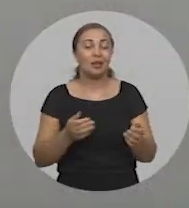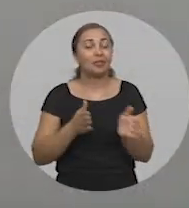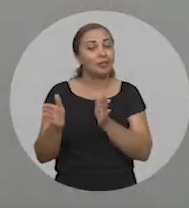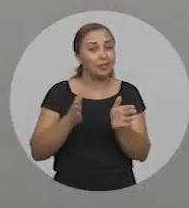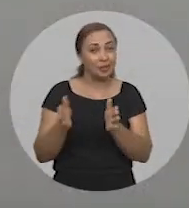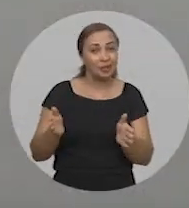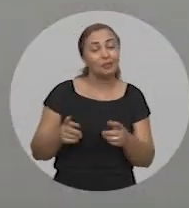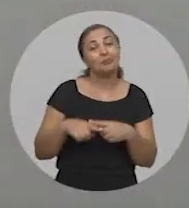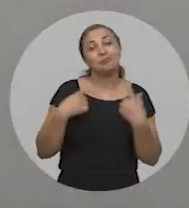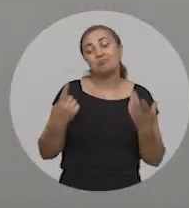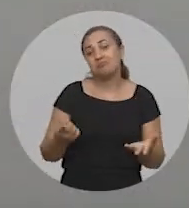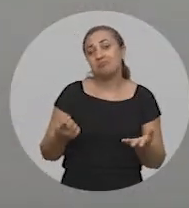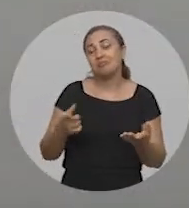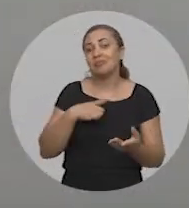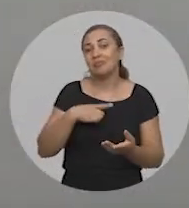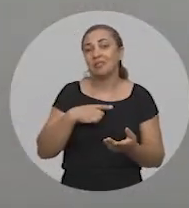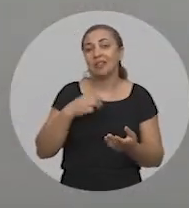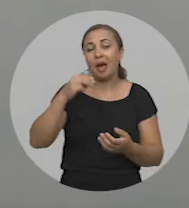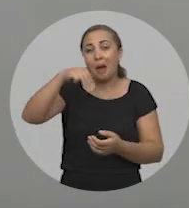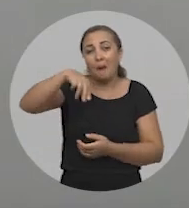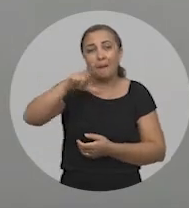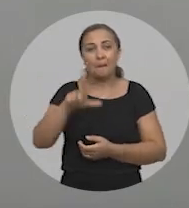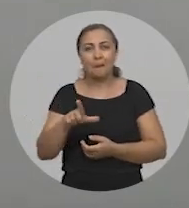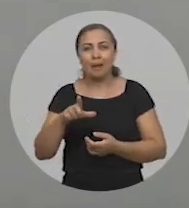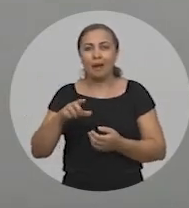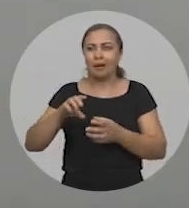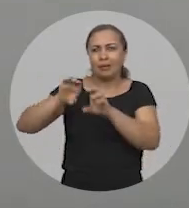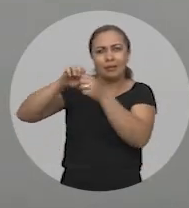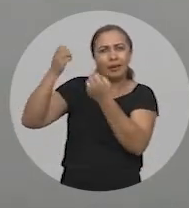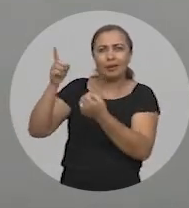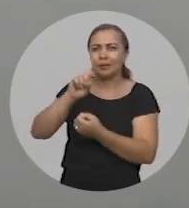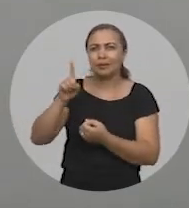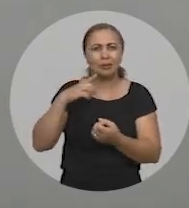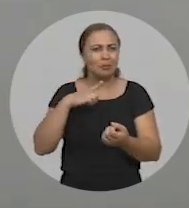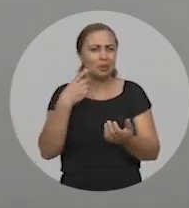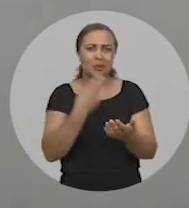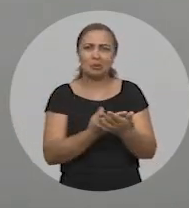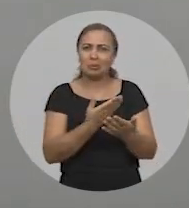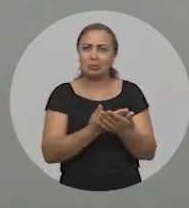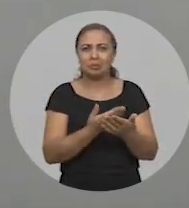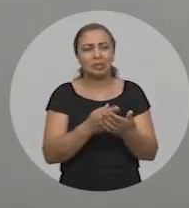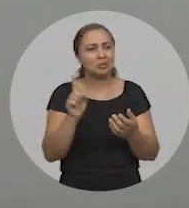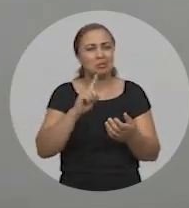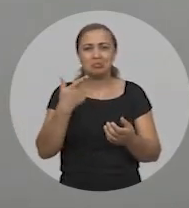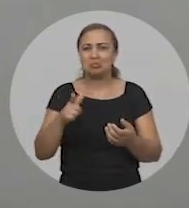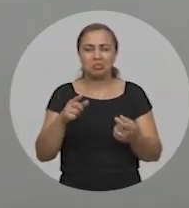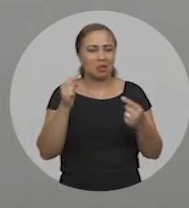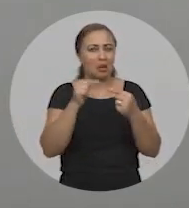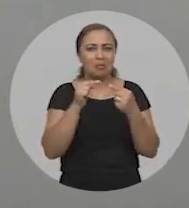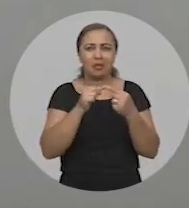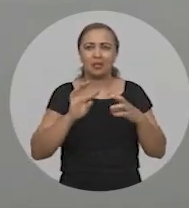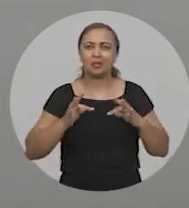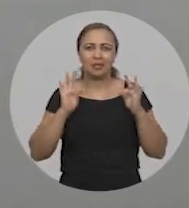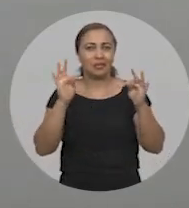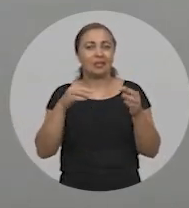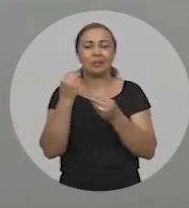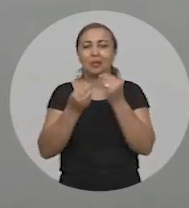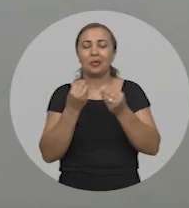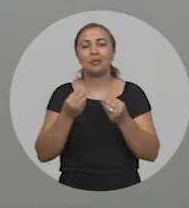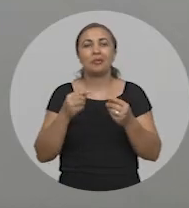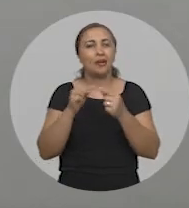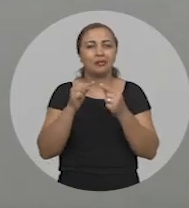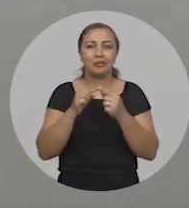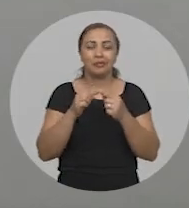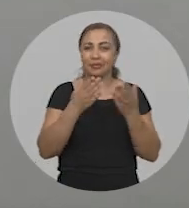todos Entretanto é o mesmo Cacau é isso não foi estudado assim não tem uma aplicação e